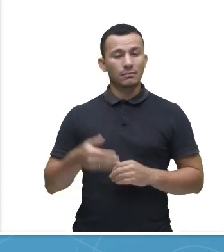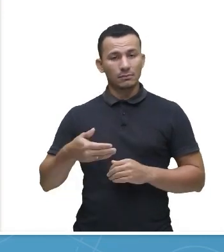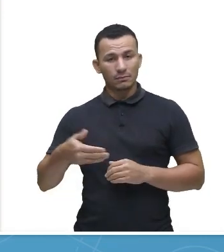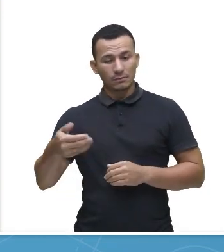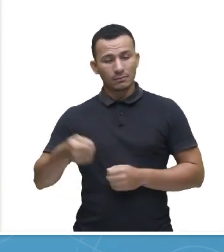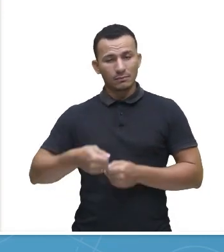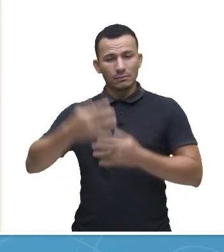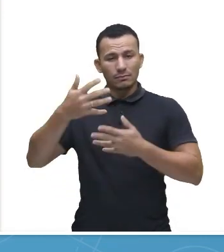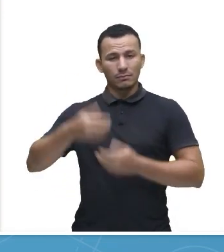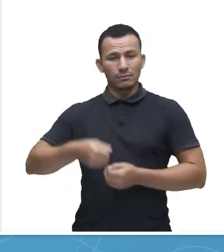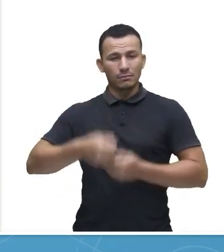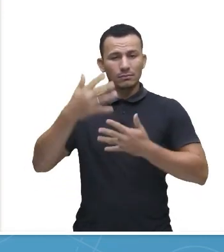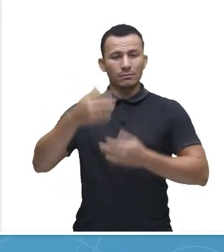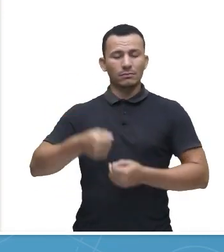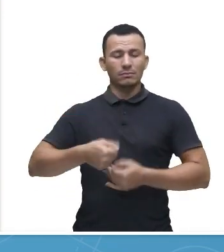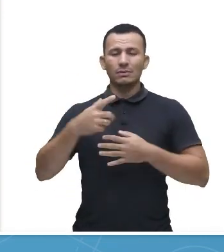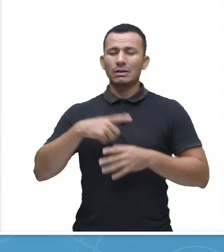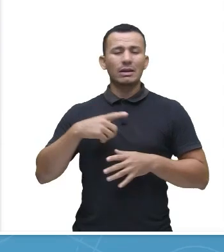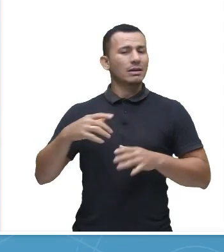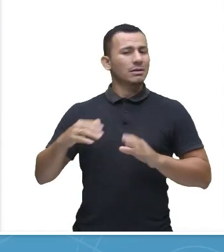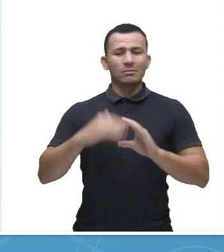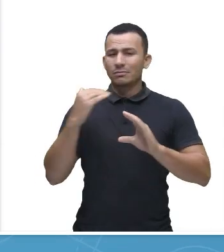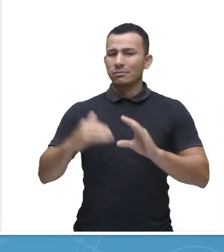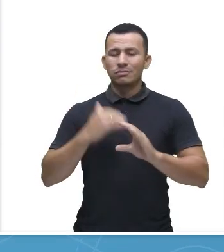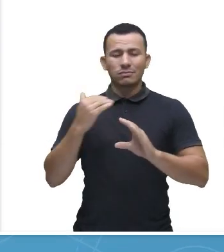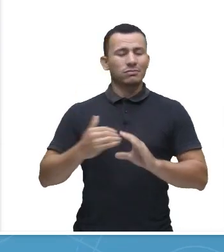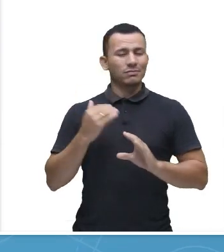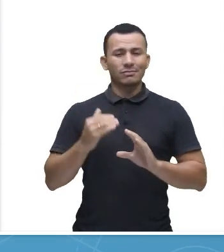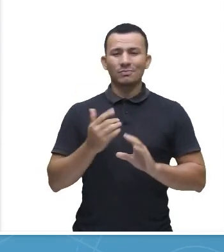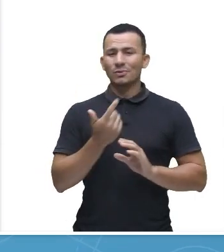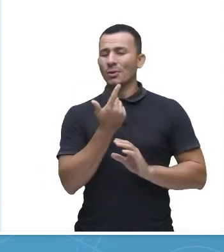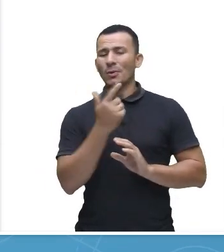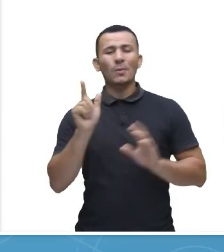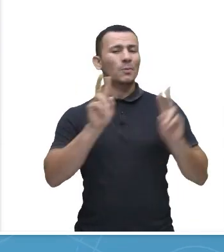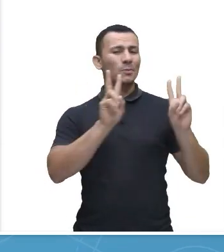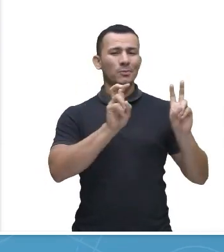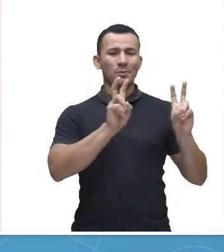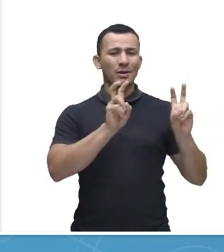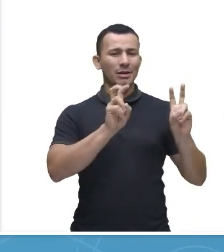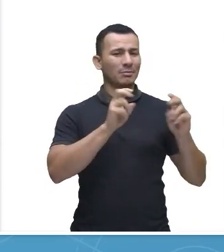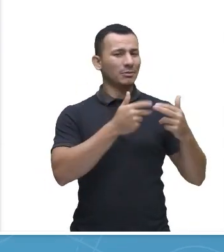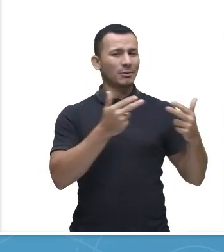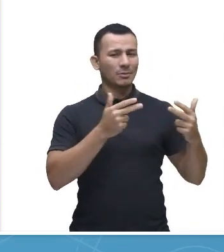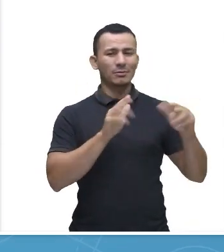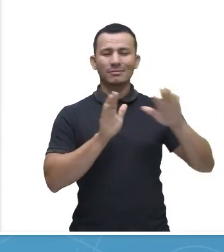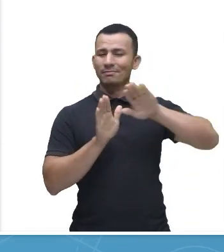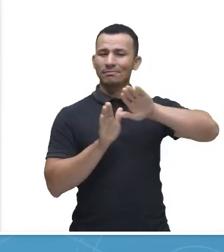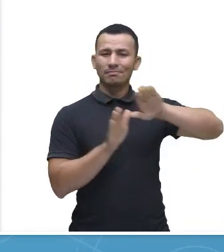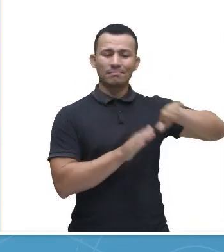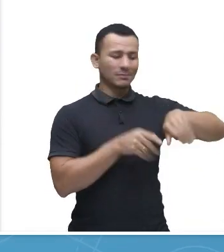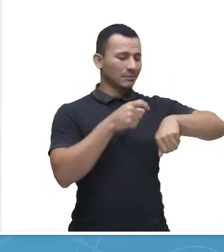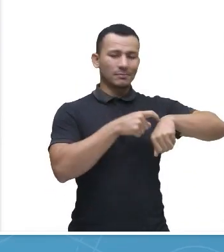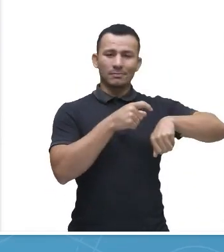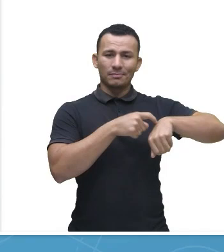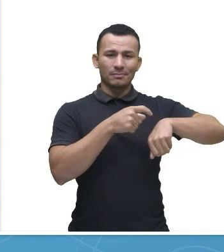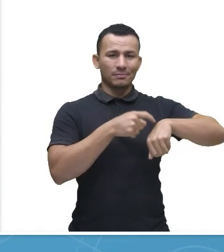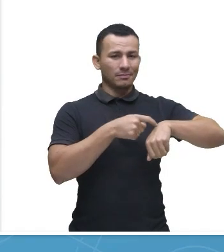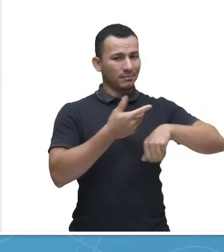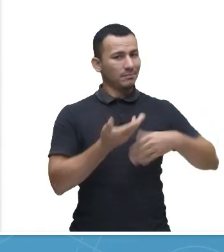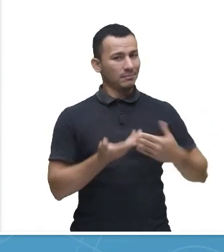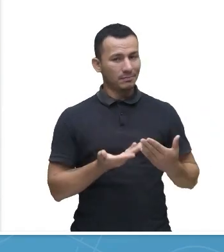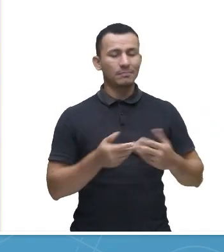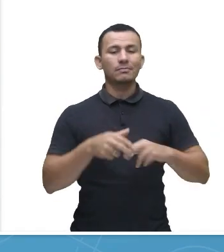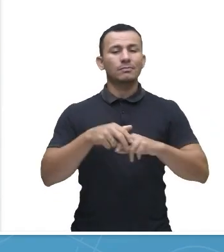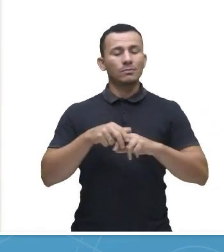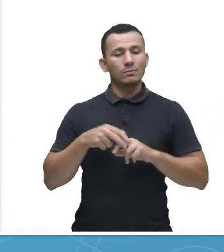Pode passar. Tem muita mensagem que é referente a outras coisas, né? A gente acaba perdendo tempo aqui. Por isso que